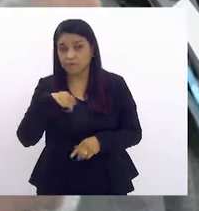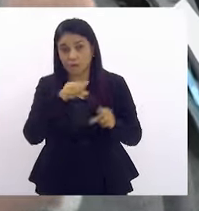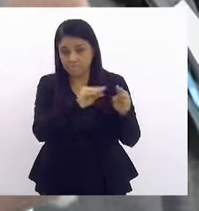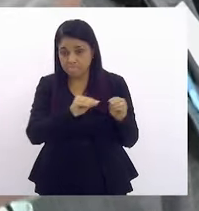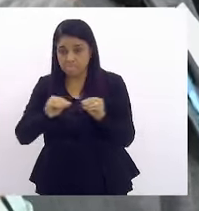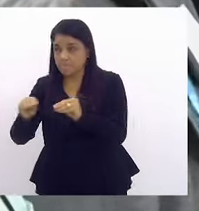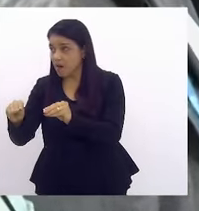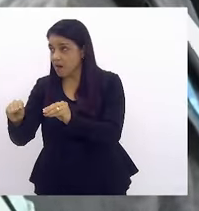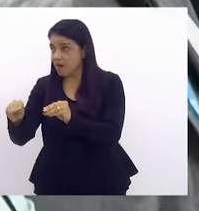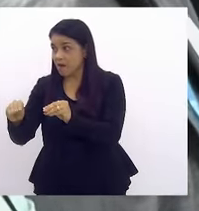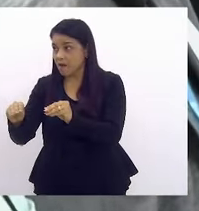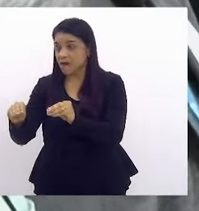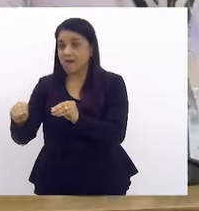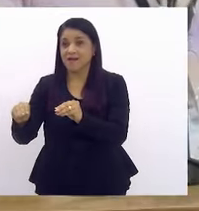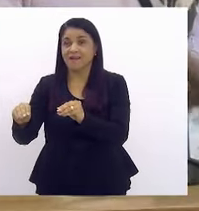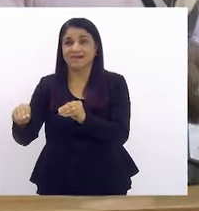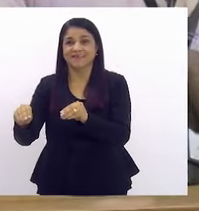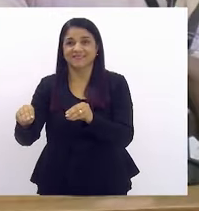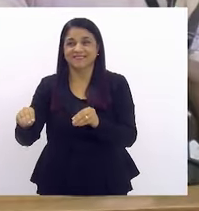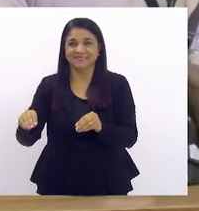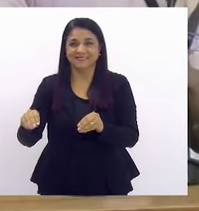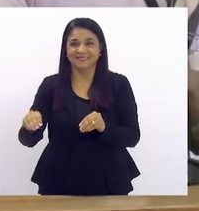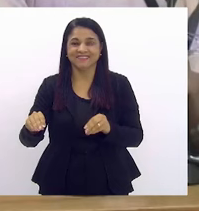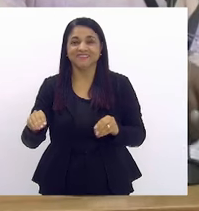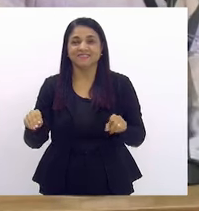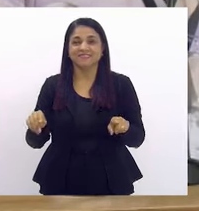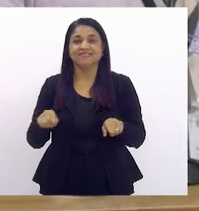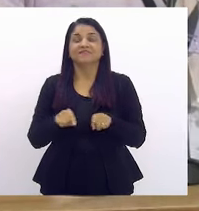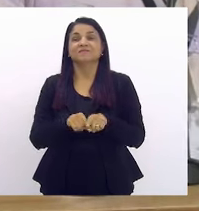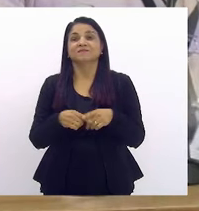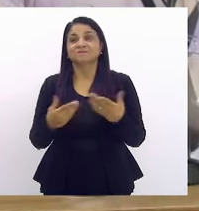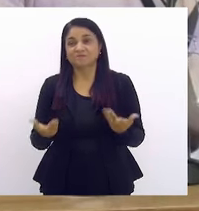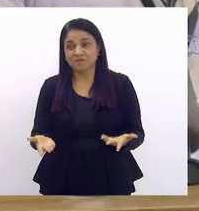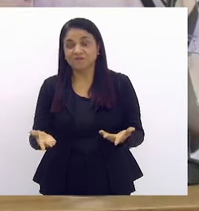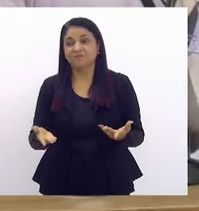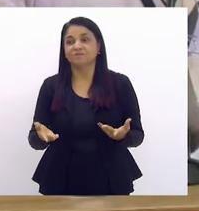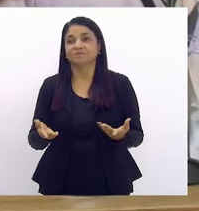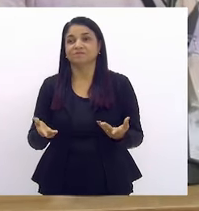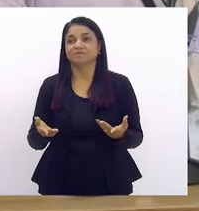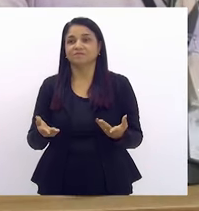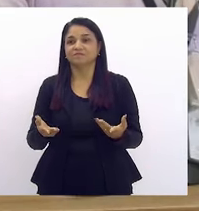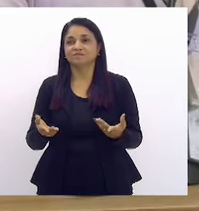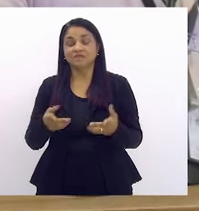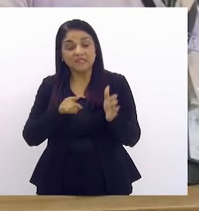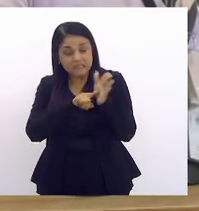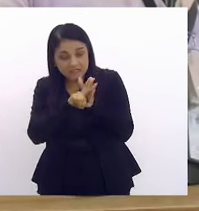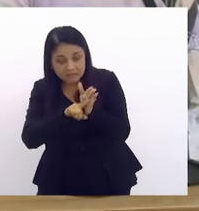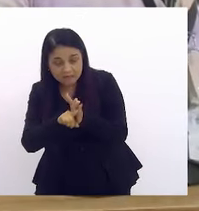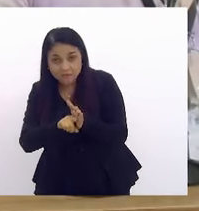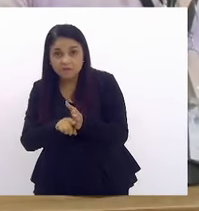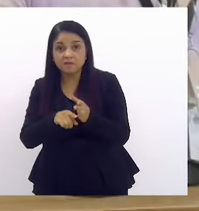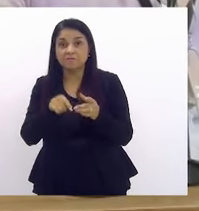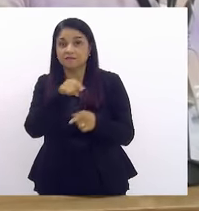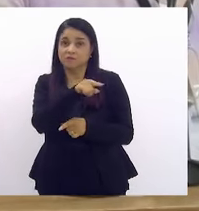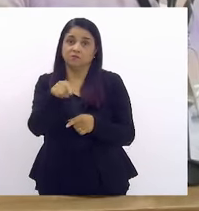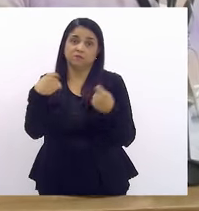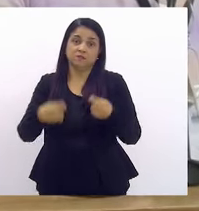É a mesma. A restinga de Maricá é tão grande, pô. É só examinar, pô. Vocês que têm que examinar,